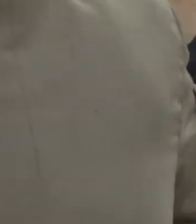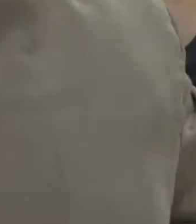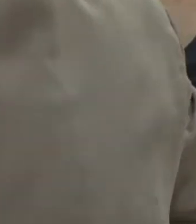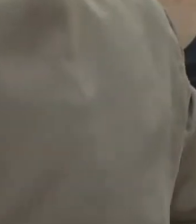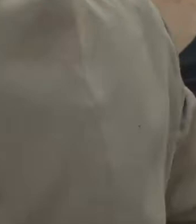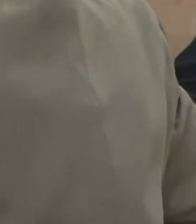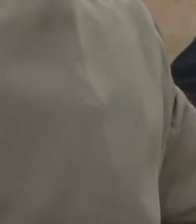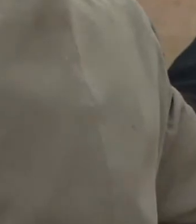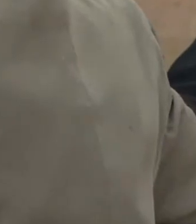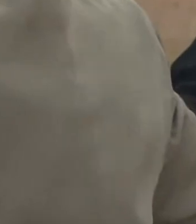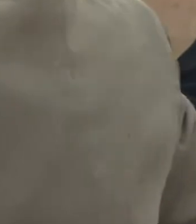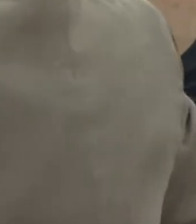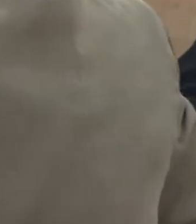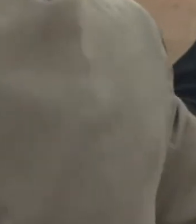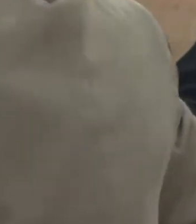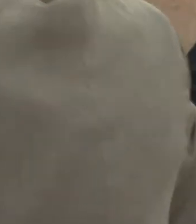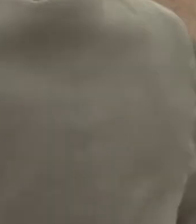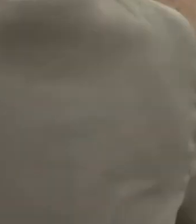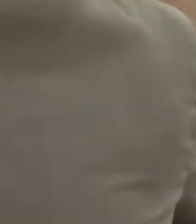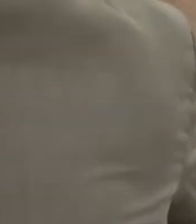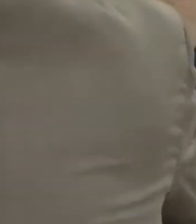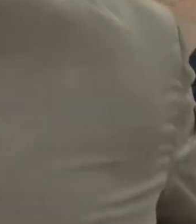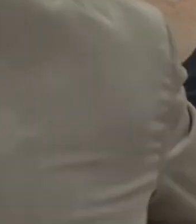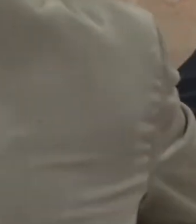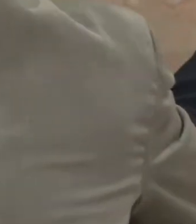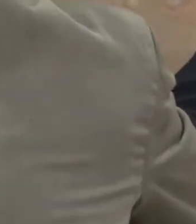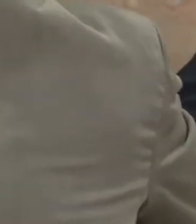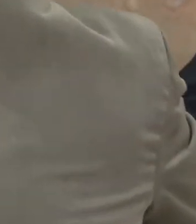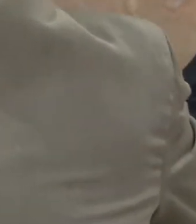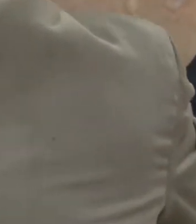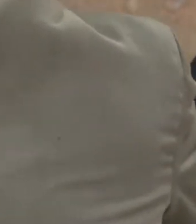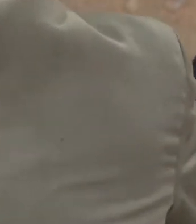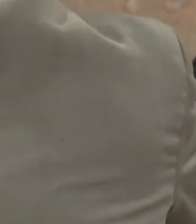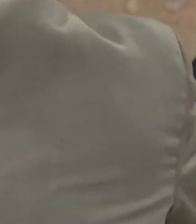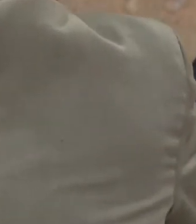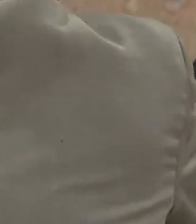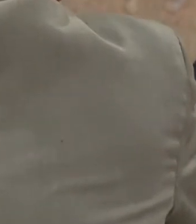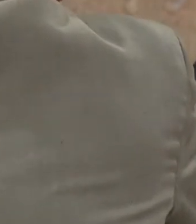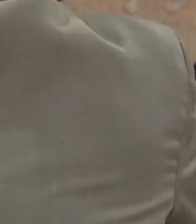178/2020, que considera a ordem de utilidade pública. Mensagem